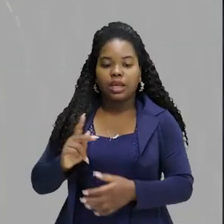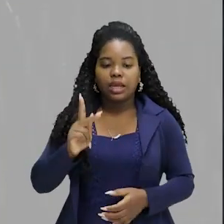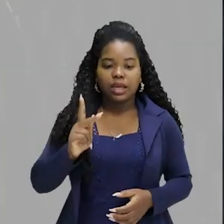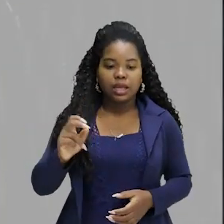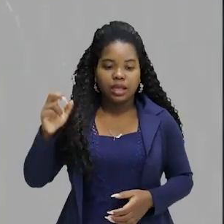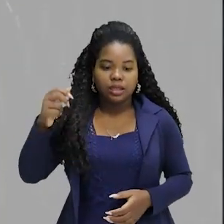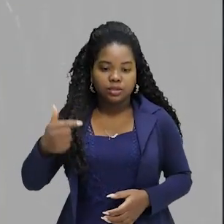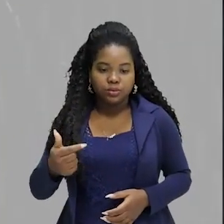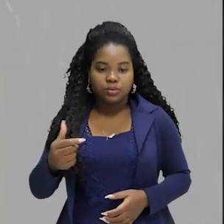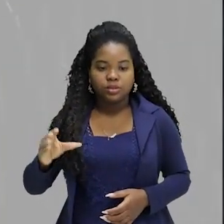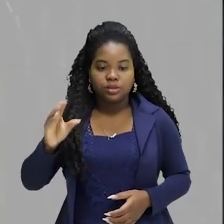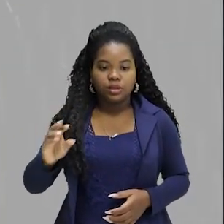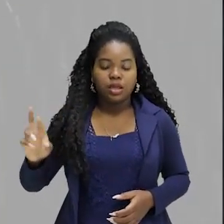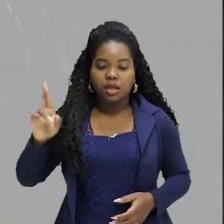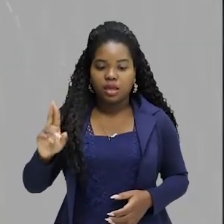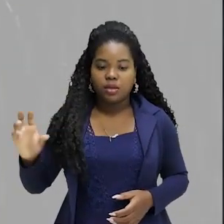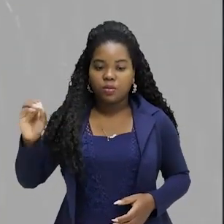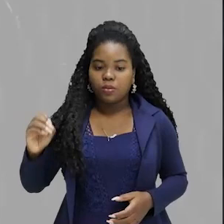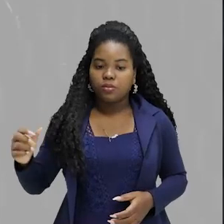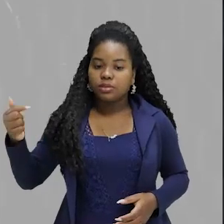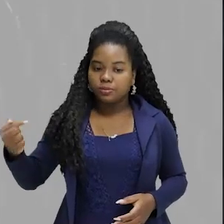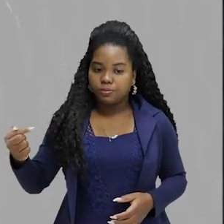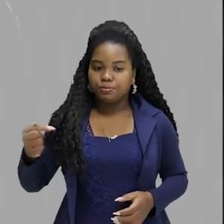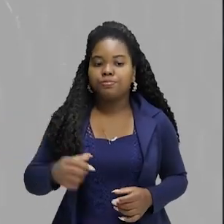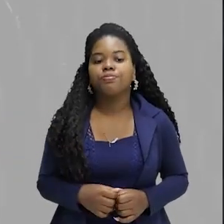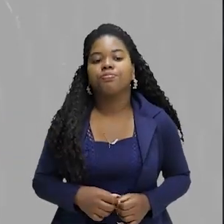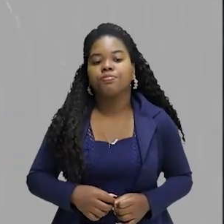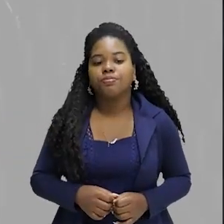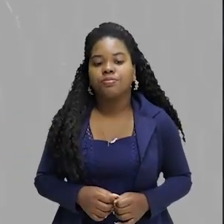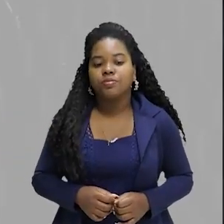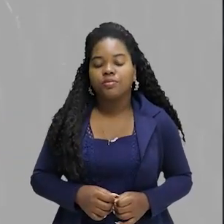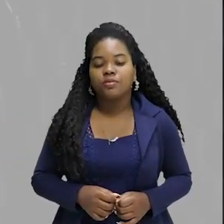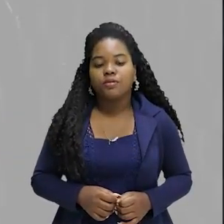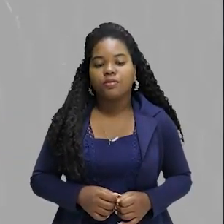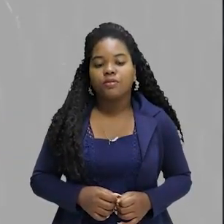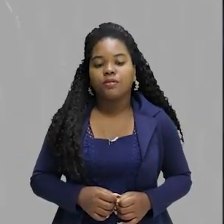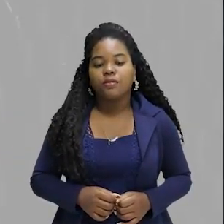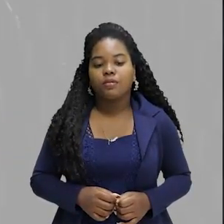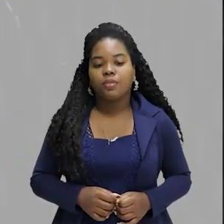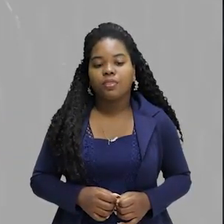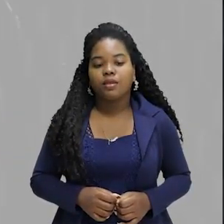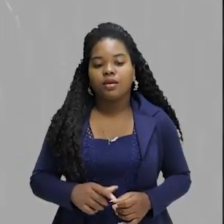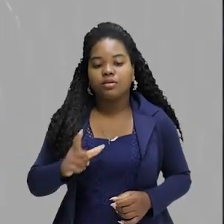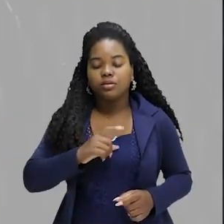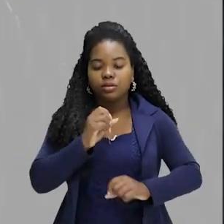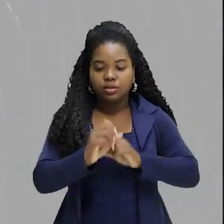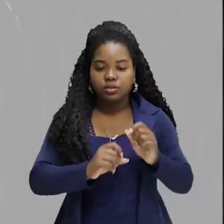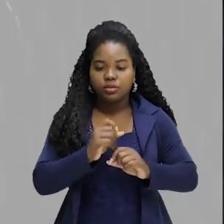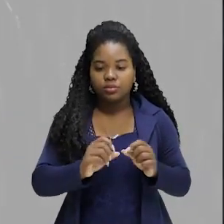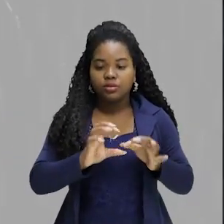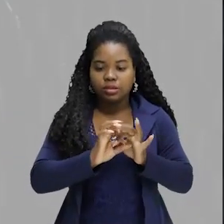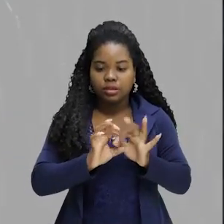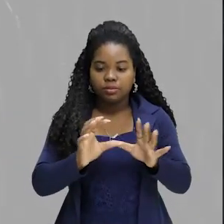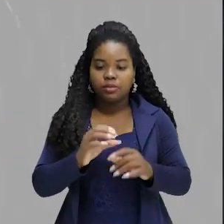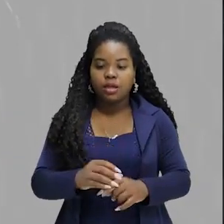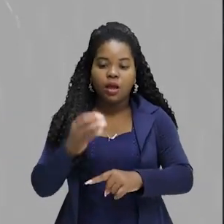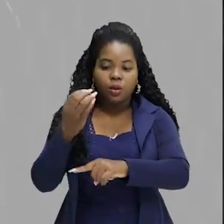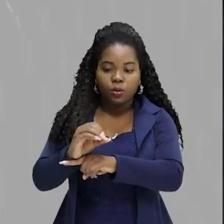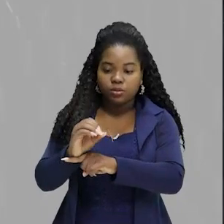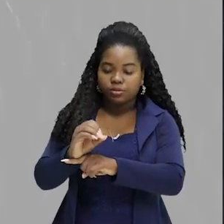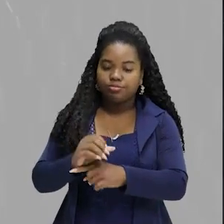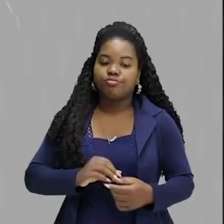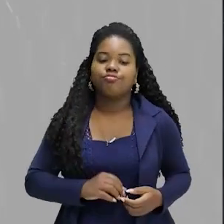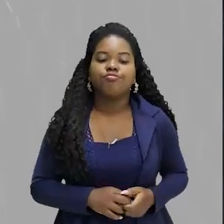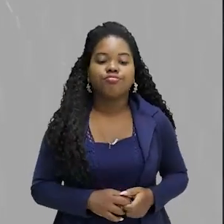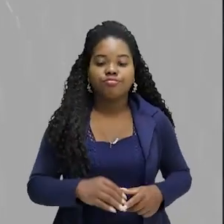de potássio. Esses agentes eles vão liberar oxigênio, que chama de oxigênio nascente. E aí